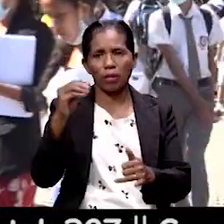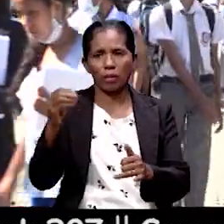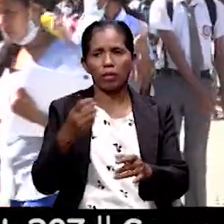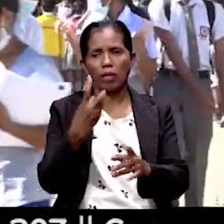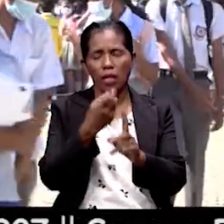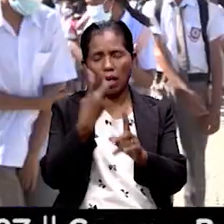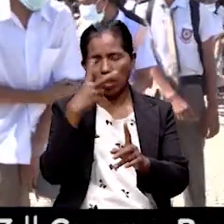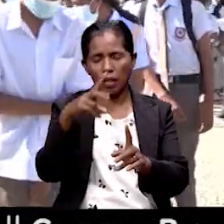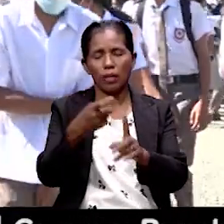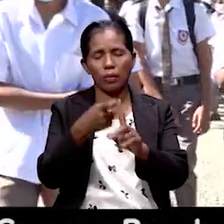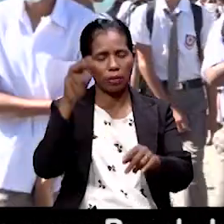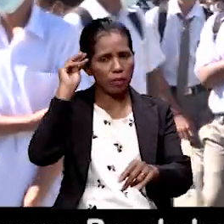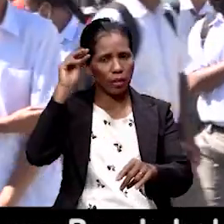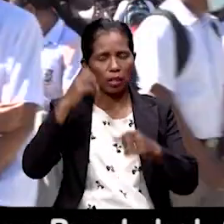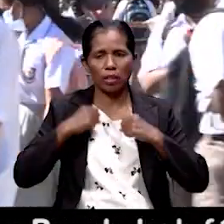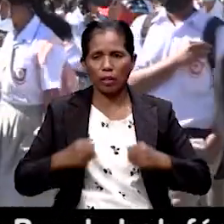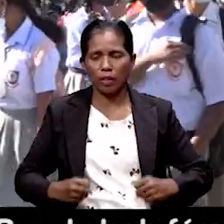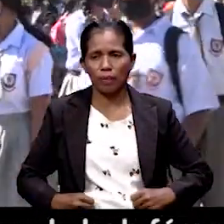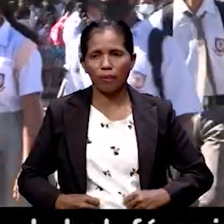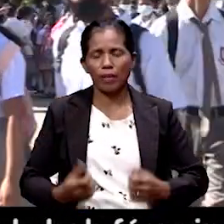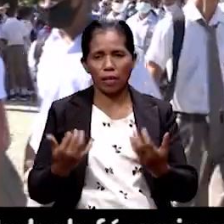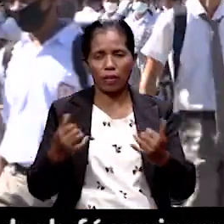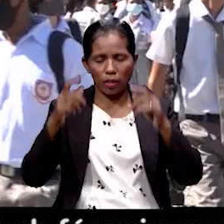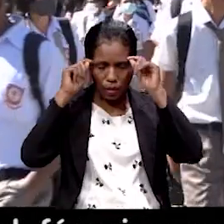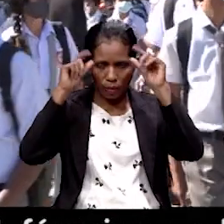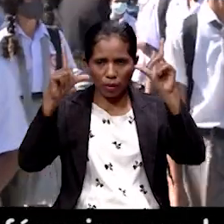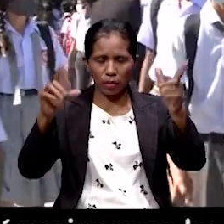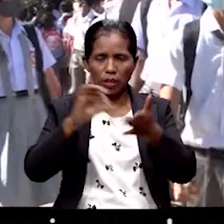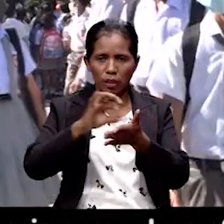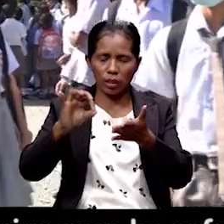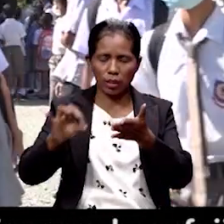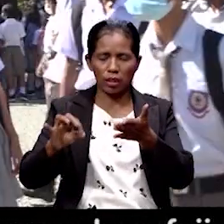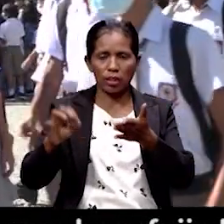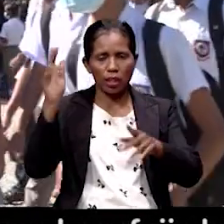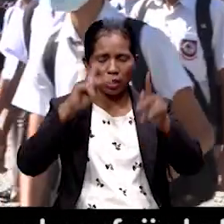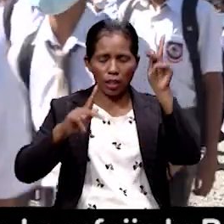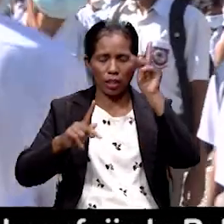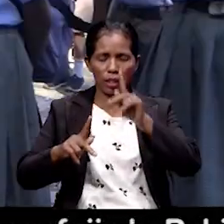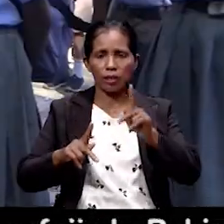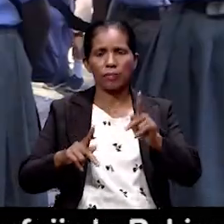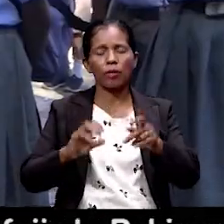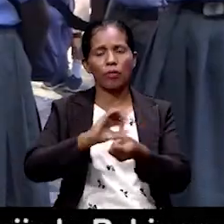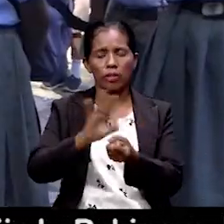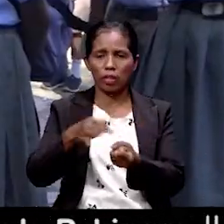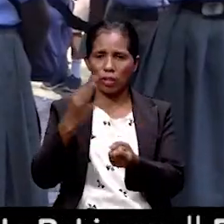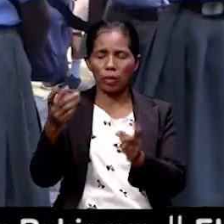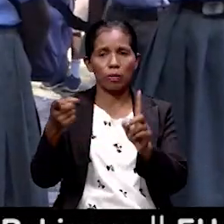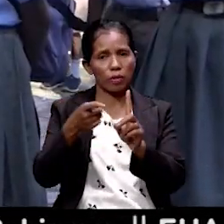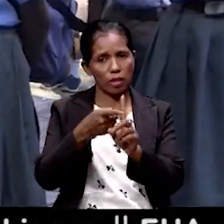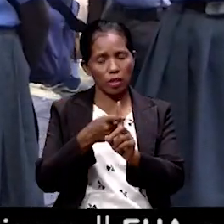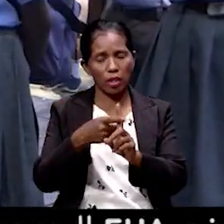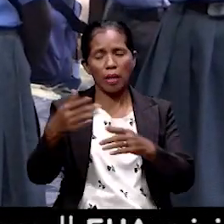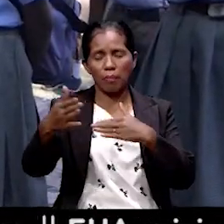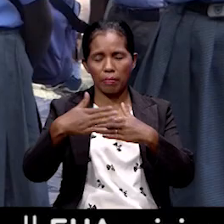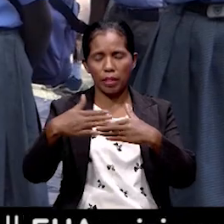Ministério da Saúde. Toras de Timor-Leste resiste caso cumulativo confirmado Covid-19 Besic-Rihun